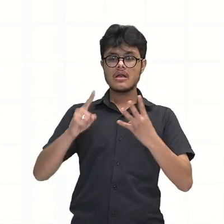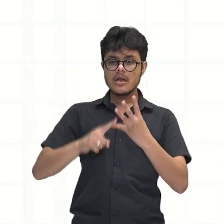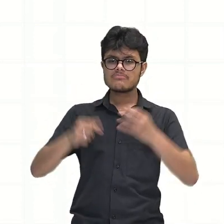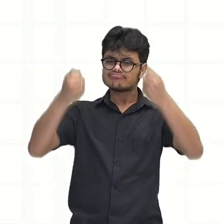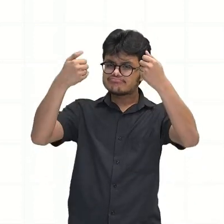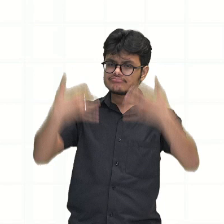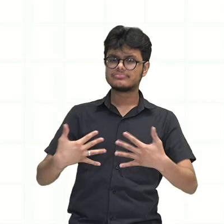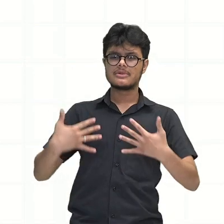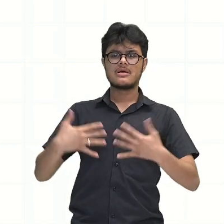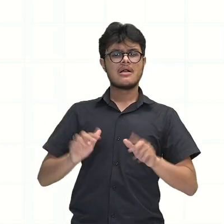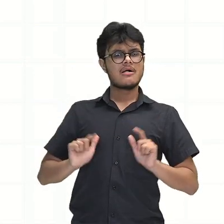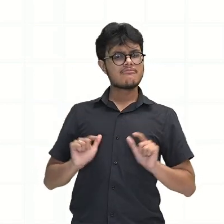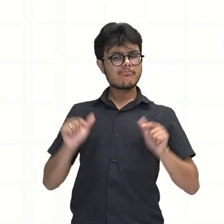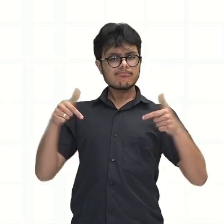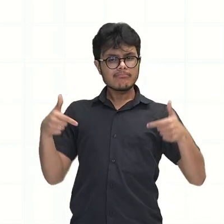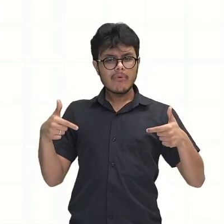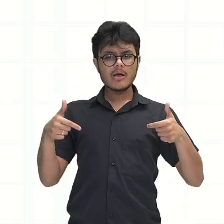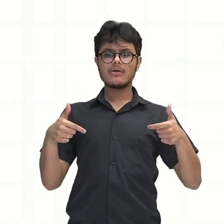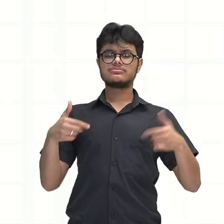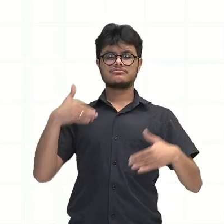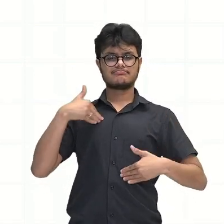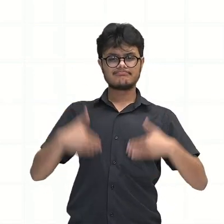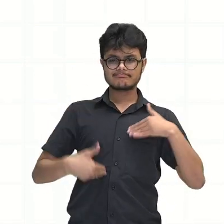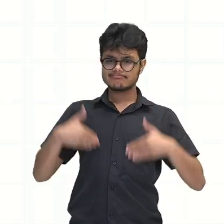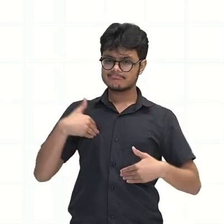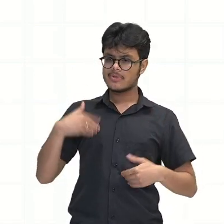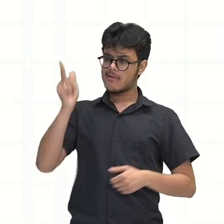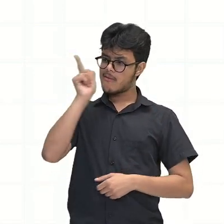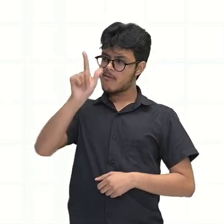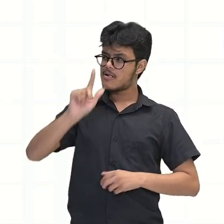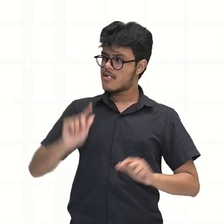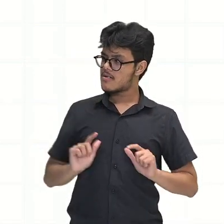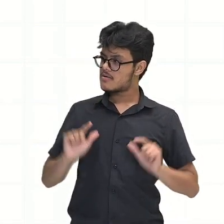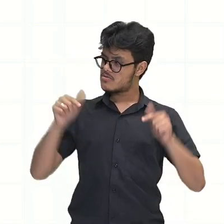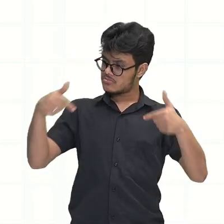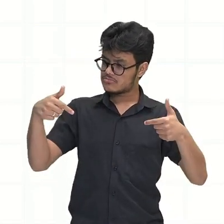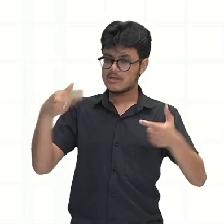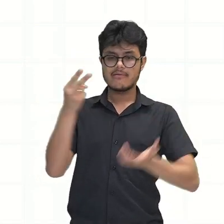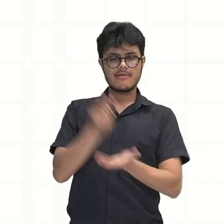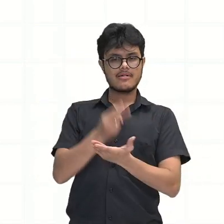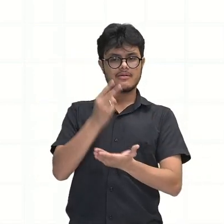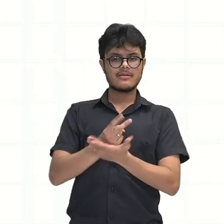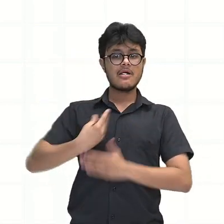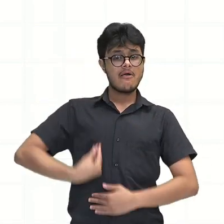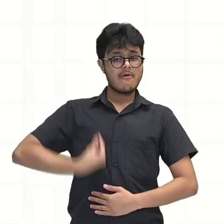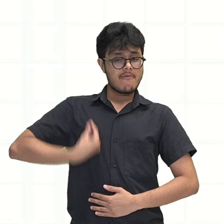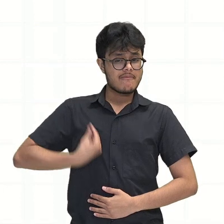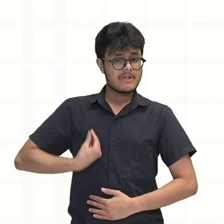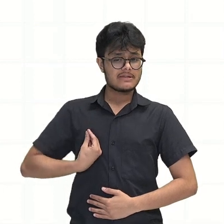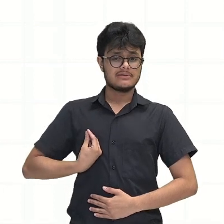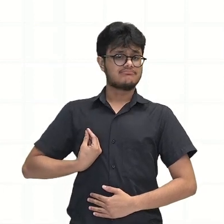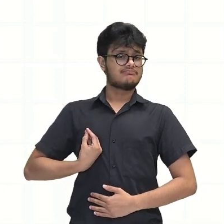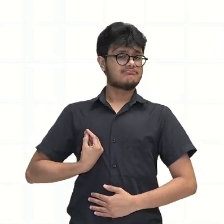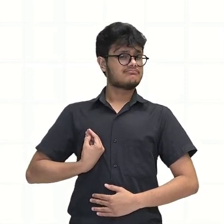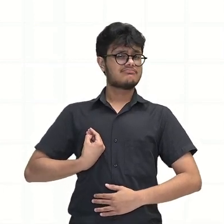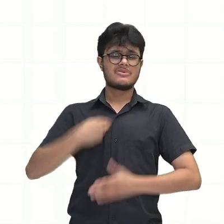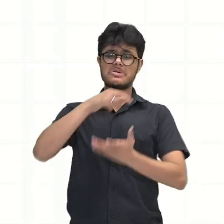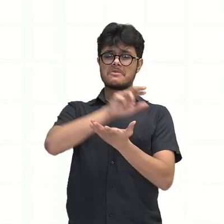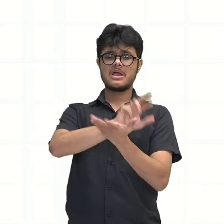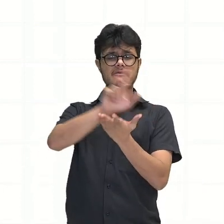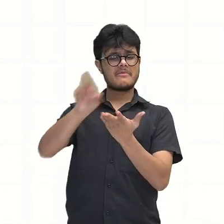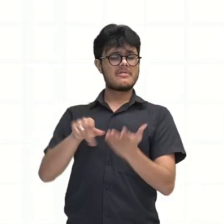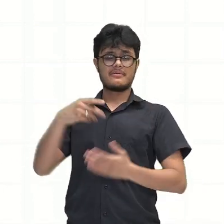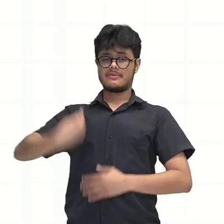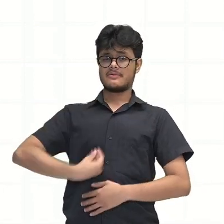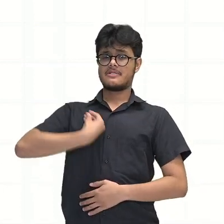energia que vai fazer com que a gente consiga realizar as nossas